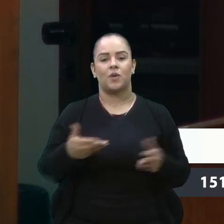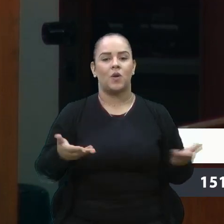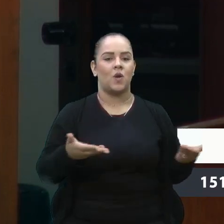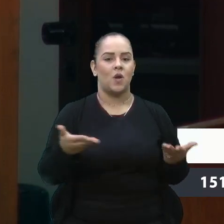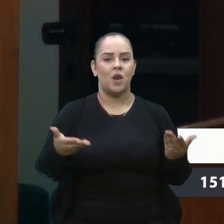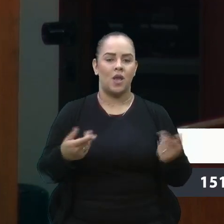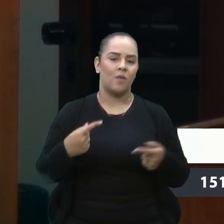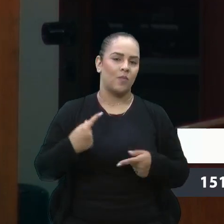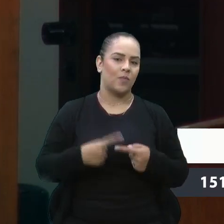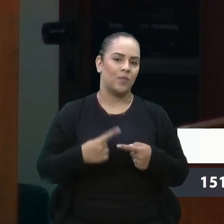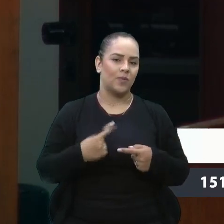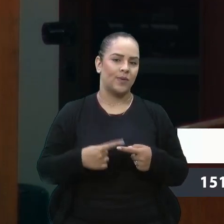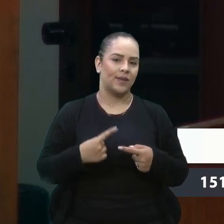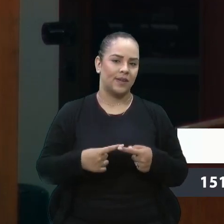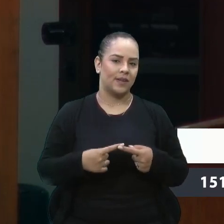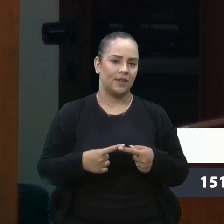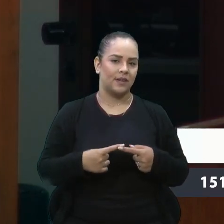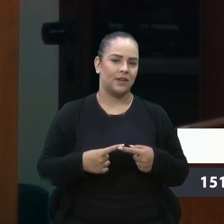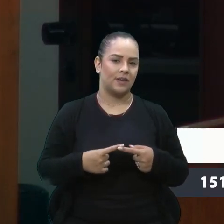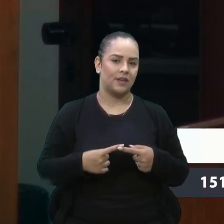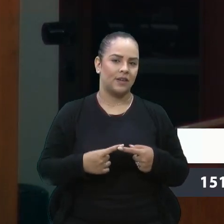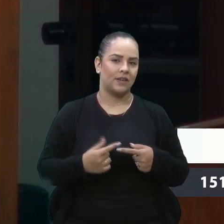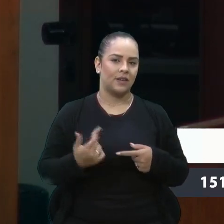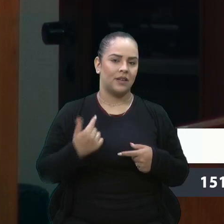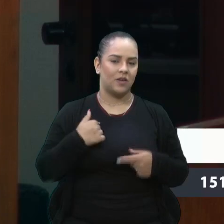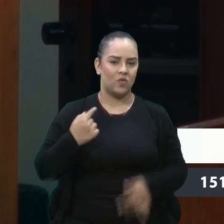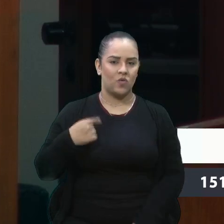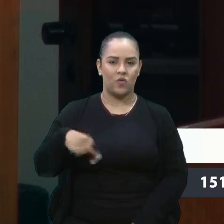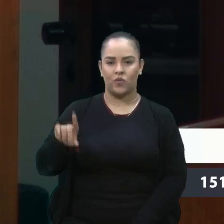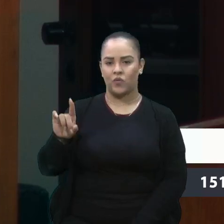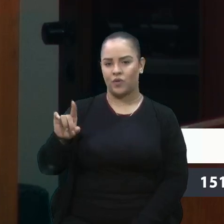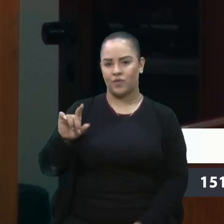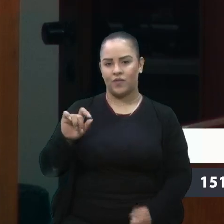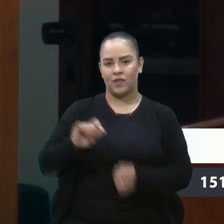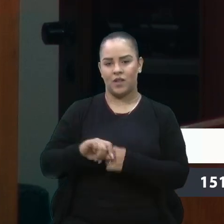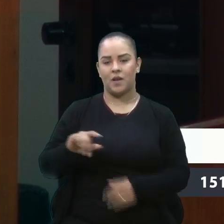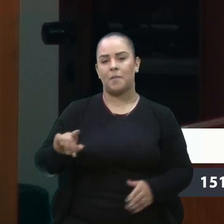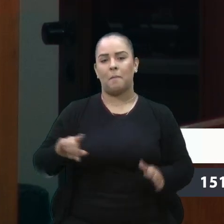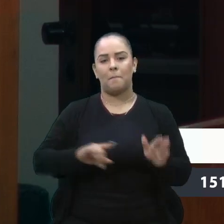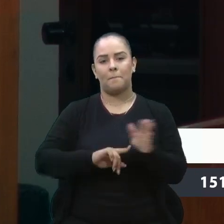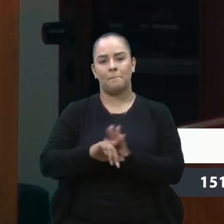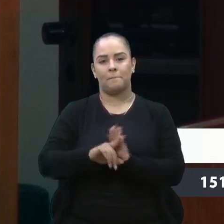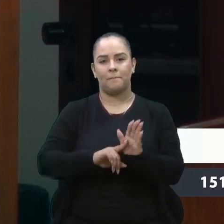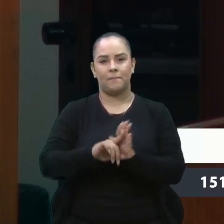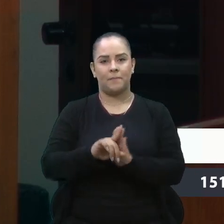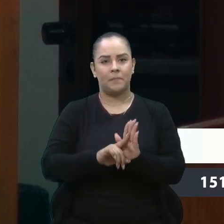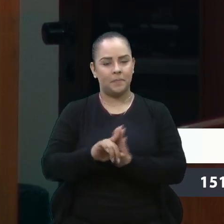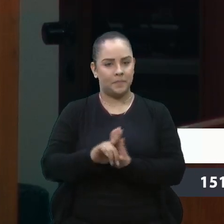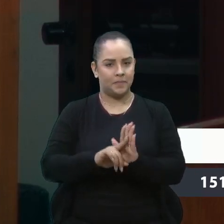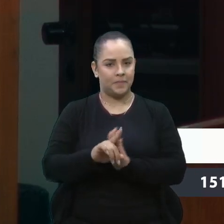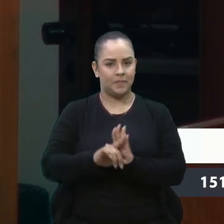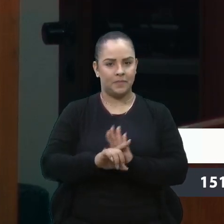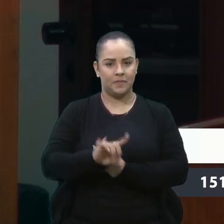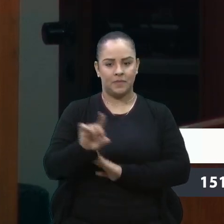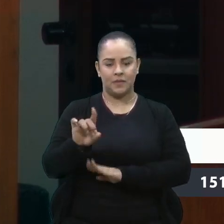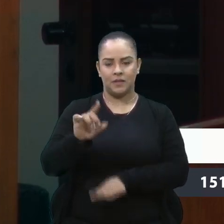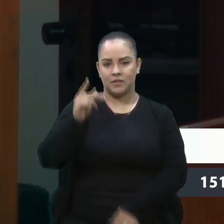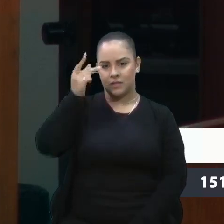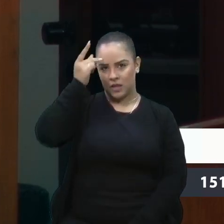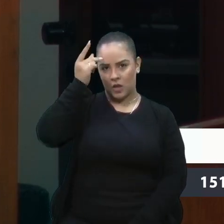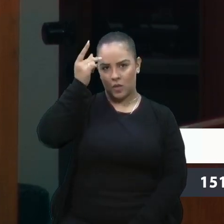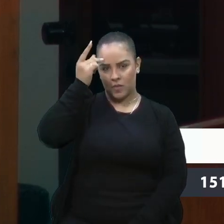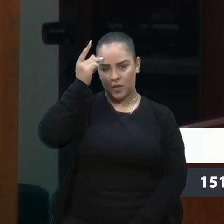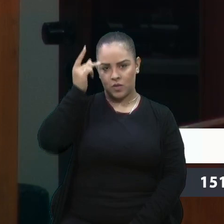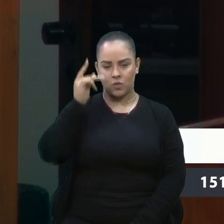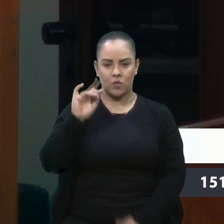até porque fui fazer uma pesquisa de campo em São Paulo com relação ao